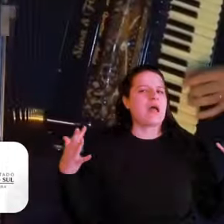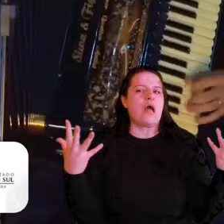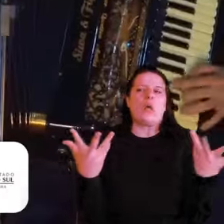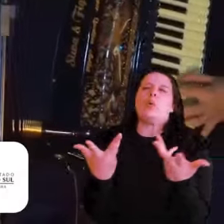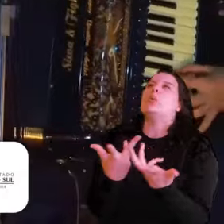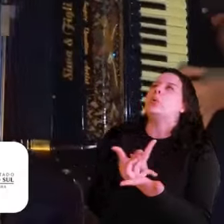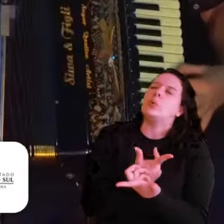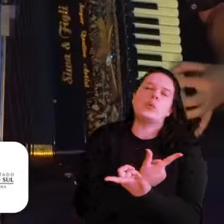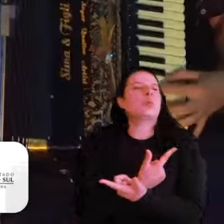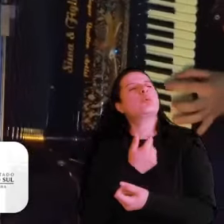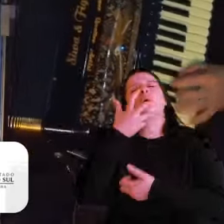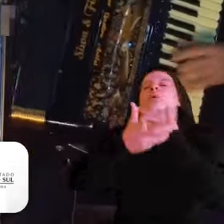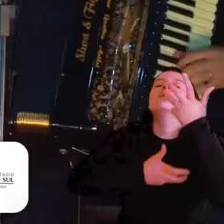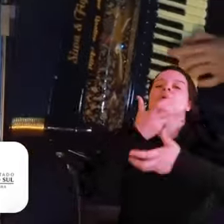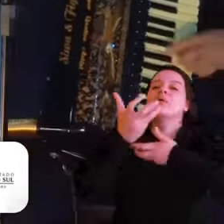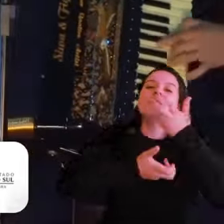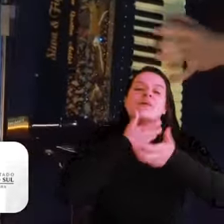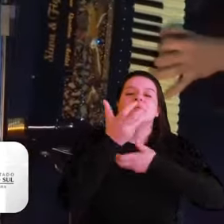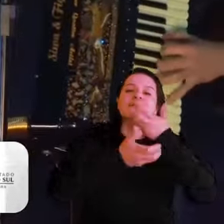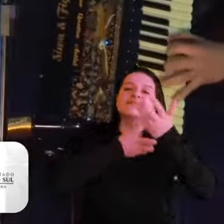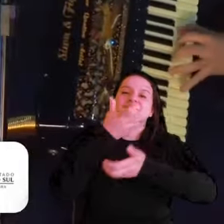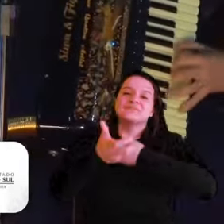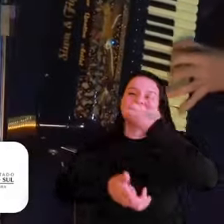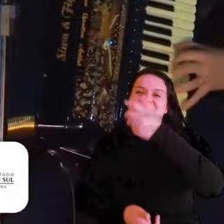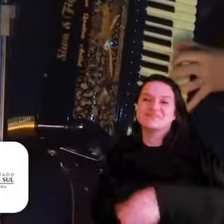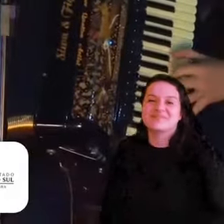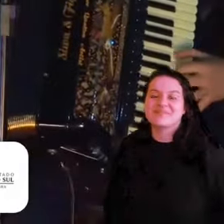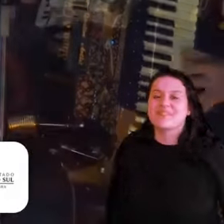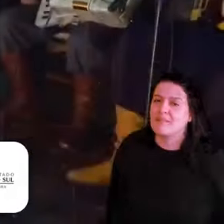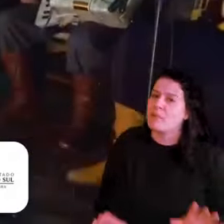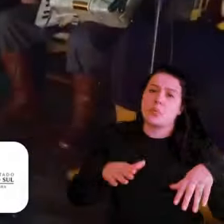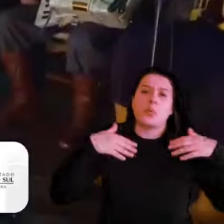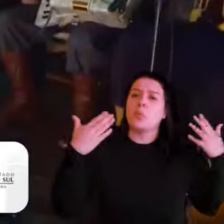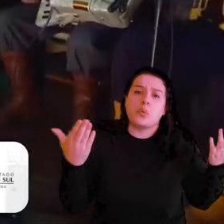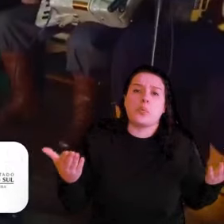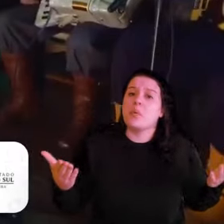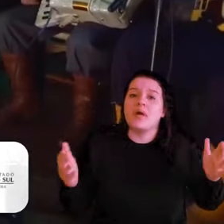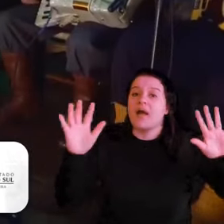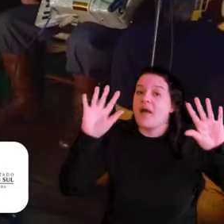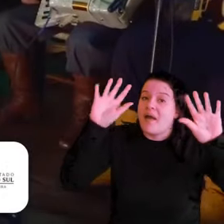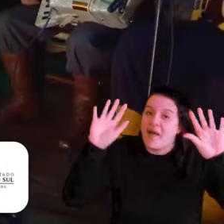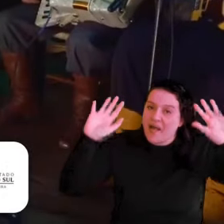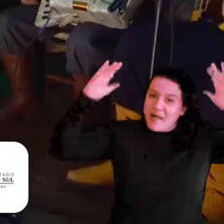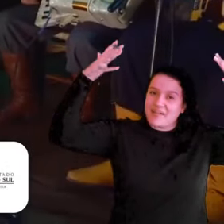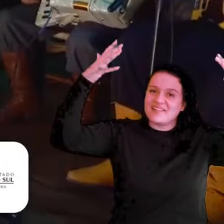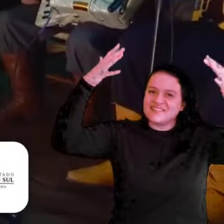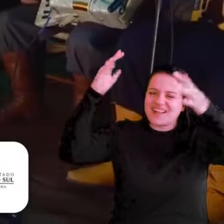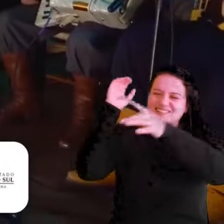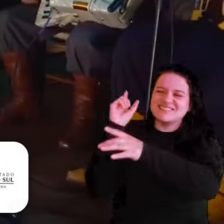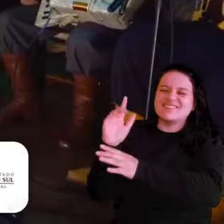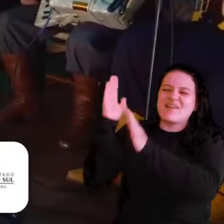pesada, toquei o galo da maneira. Quando o ensudo se